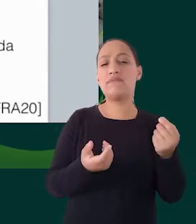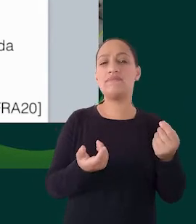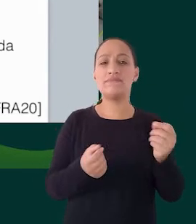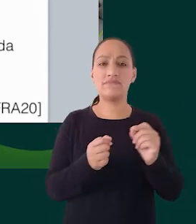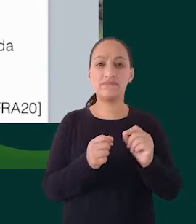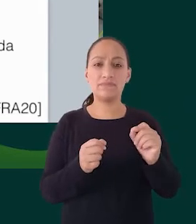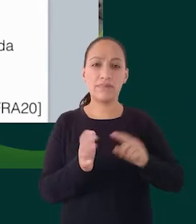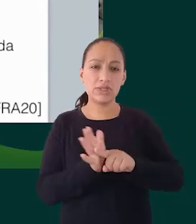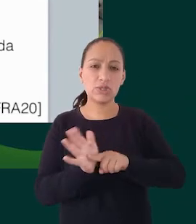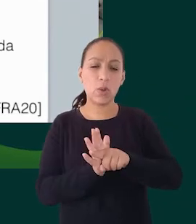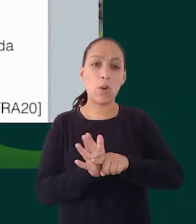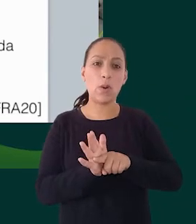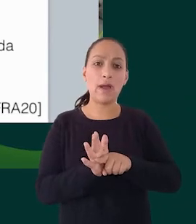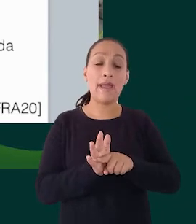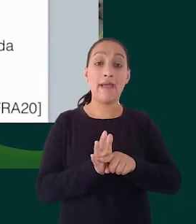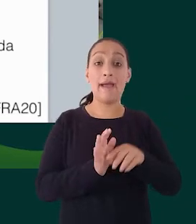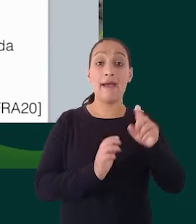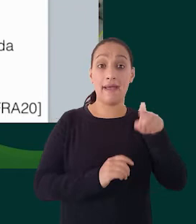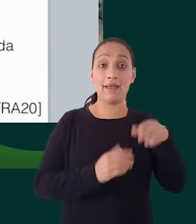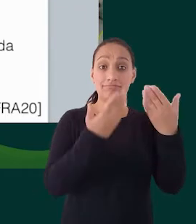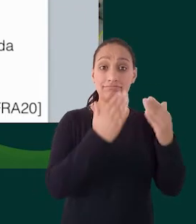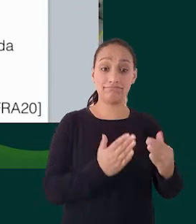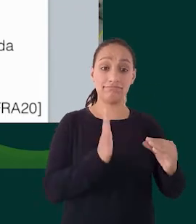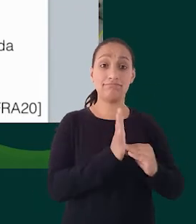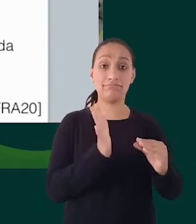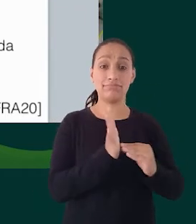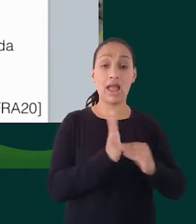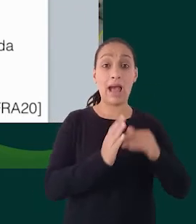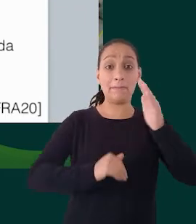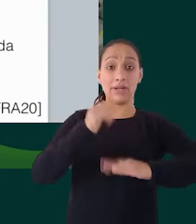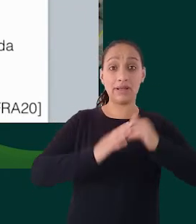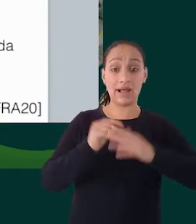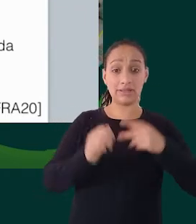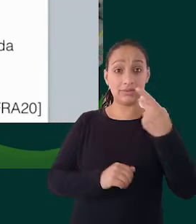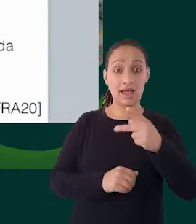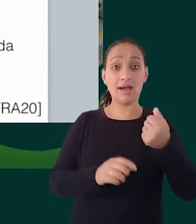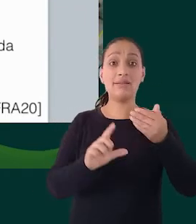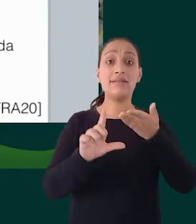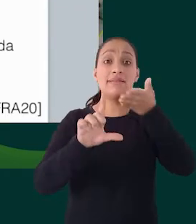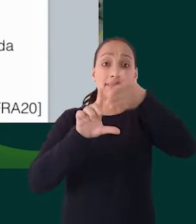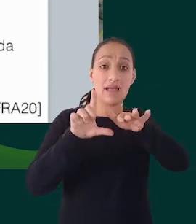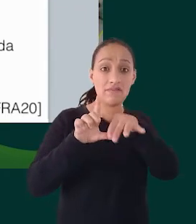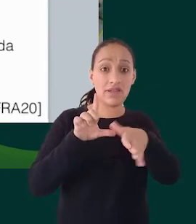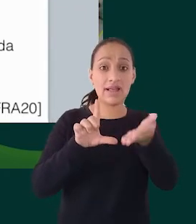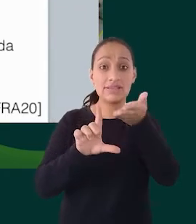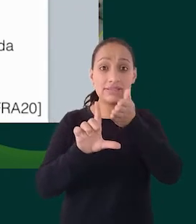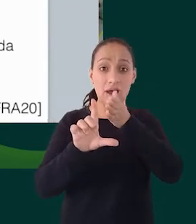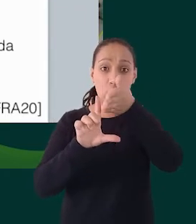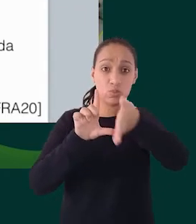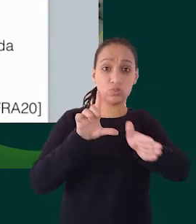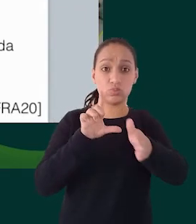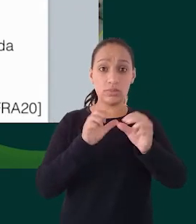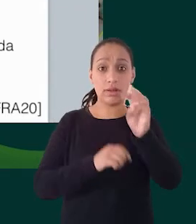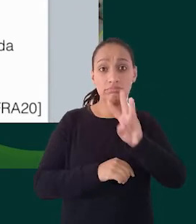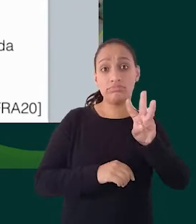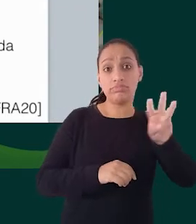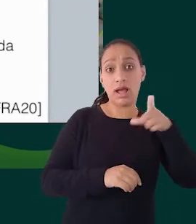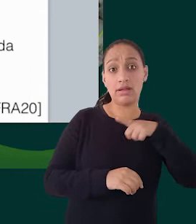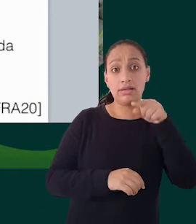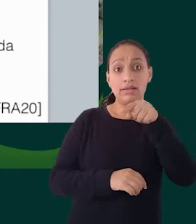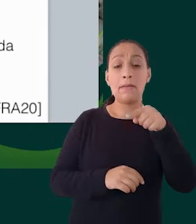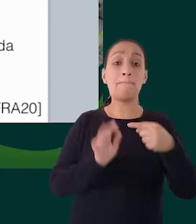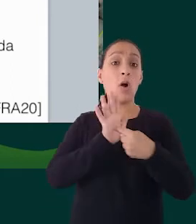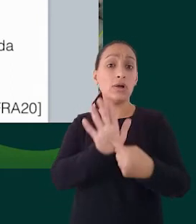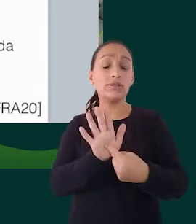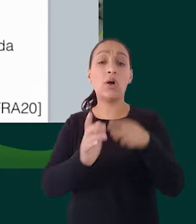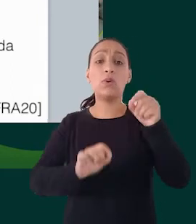ao comportamento de vocês na navegação e aí a indicação, indicação do que vocês usaram, o que